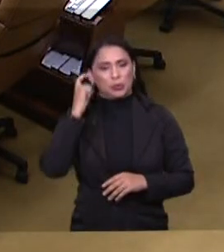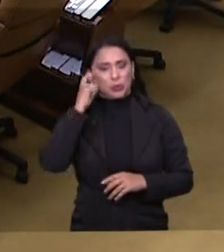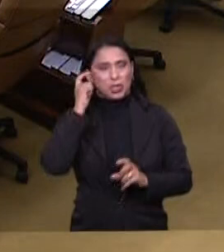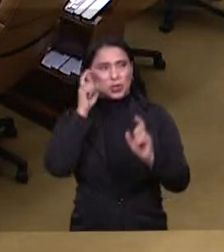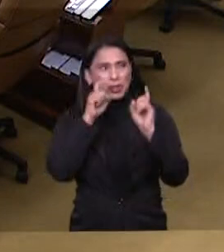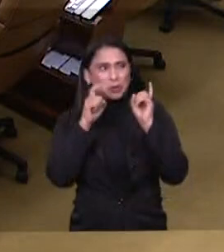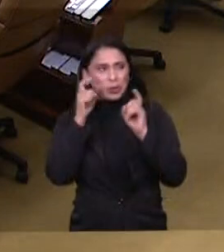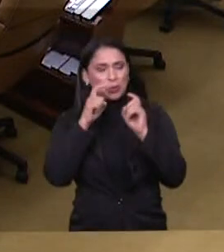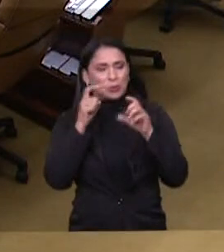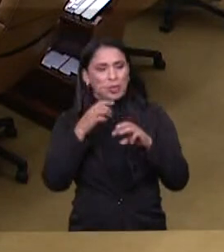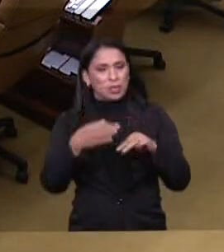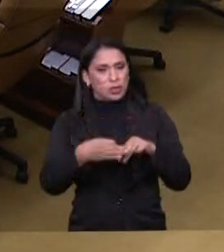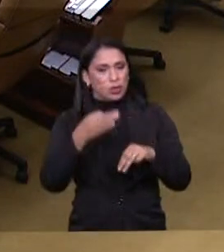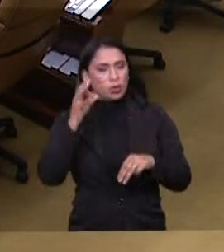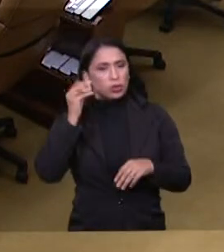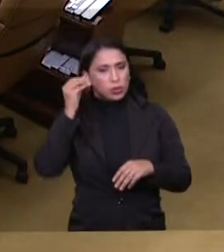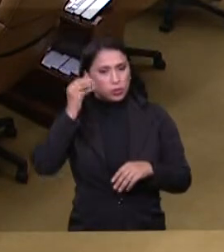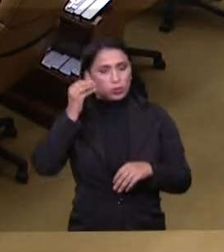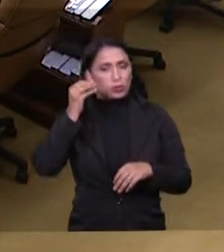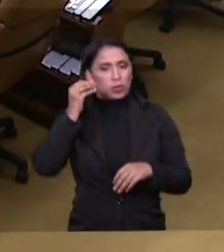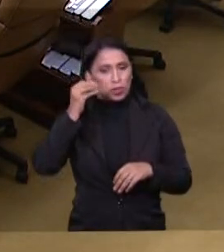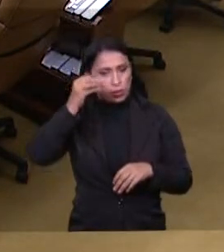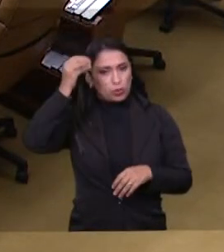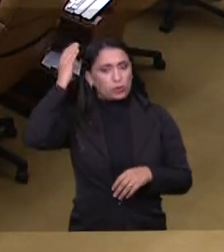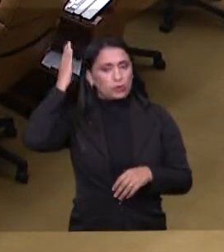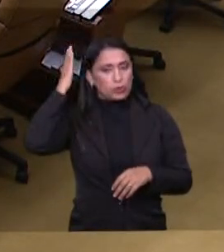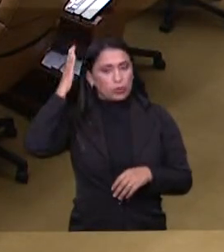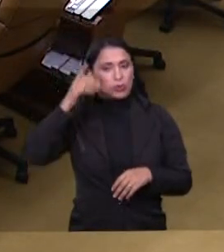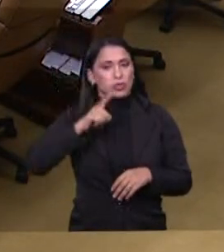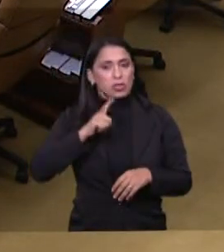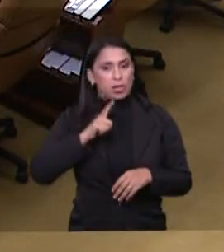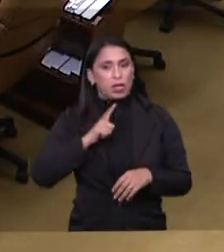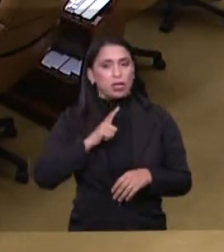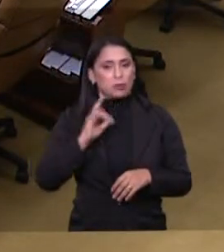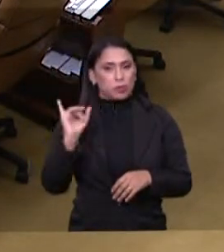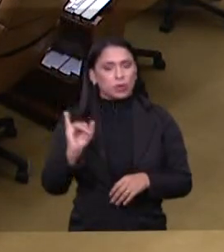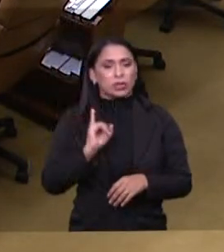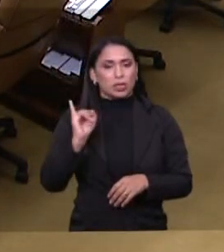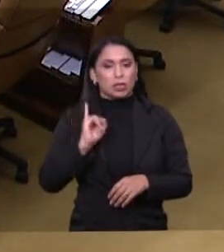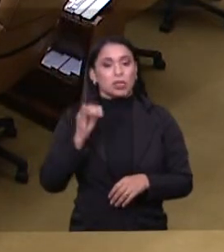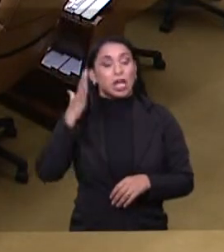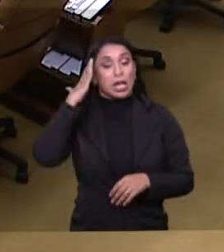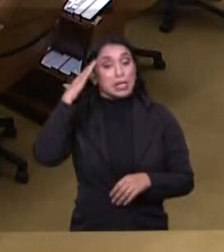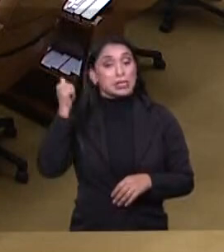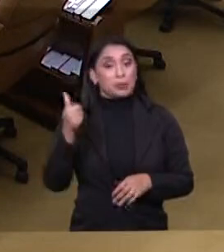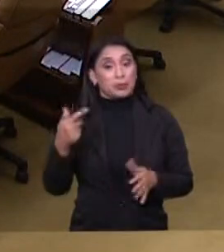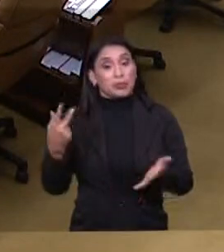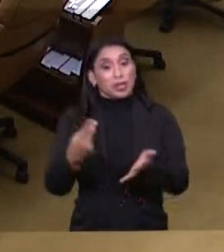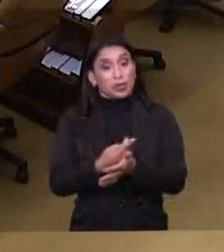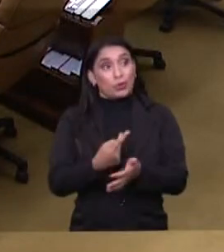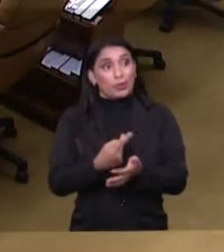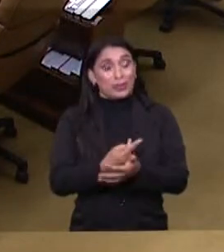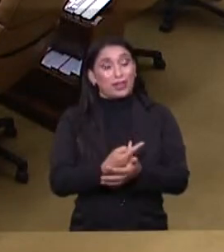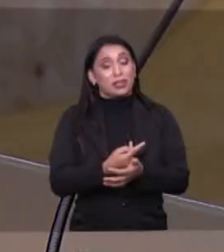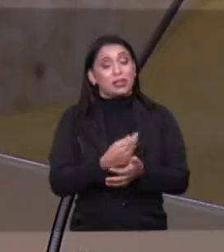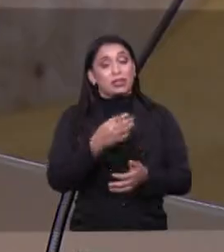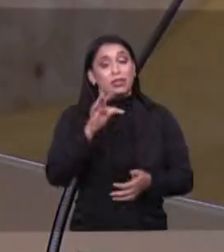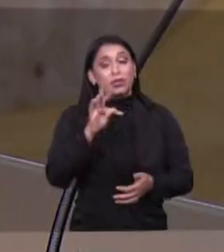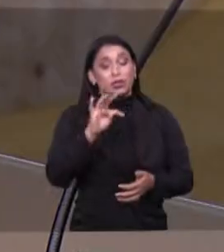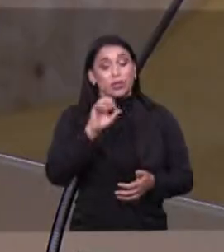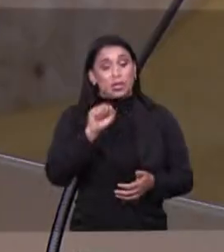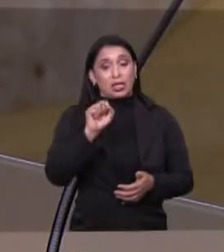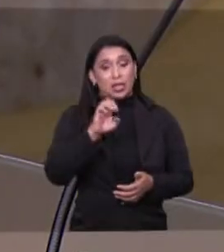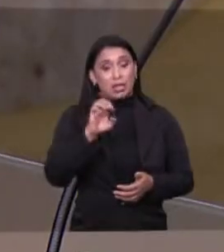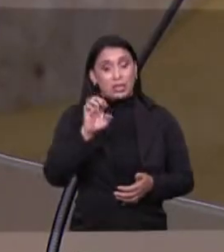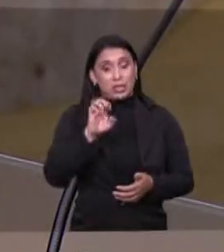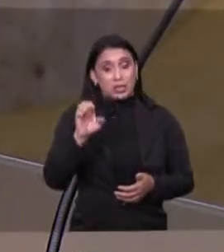ministro Fux é muito razoável. Nós sabemos, no eleitoral acontece muitas vezes, quando não há